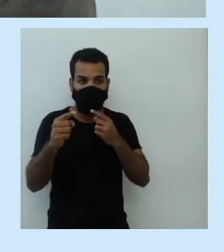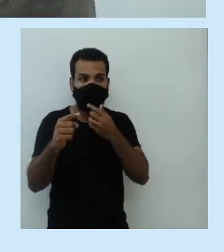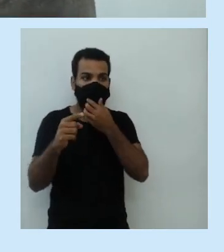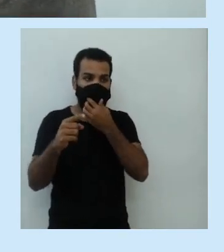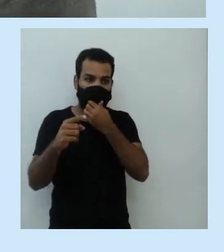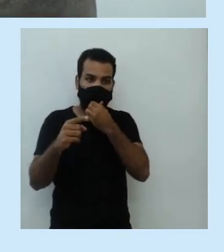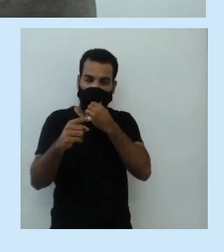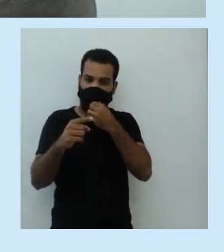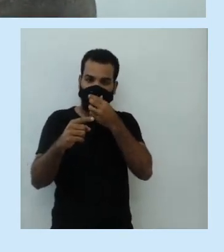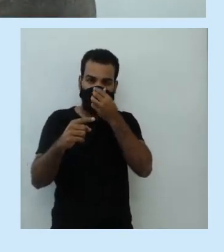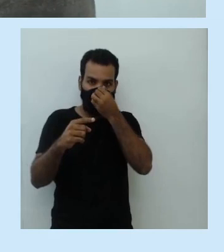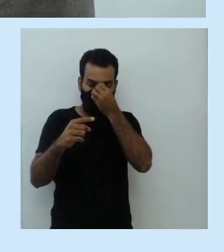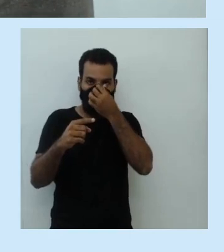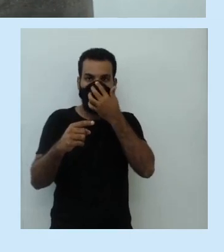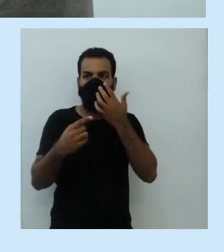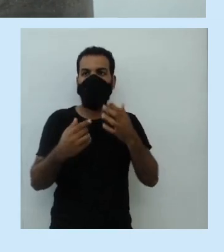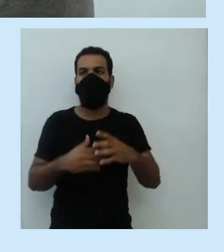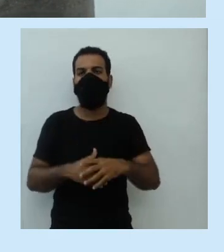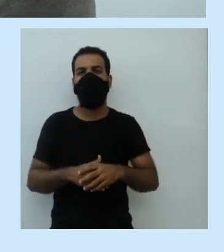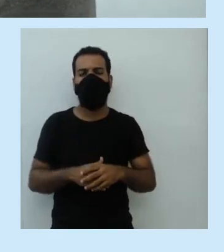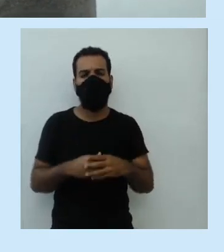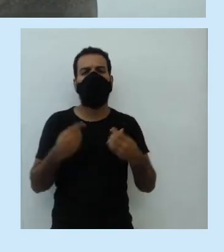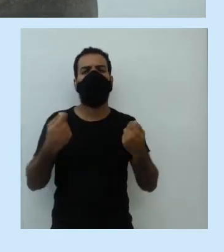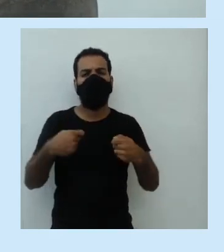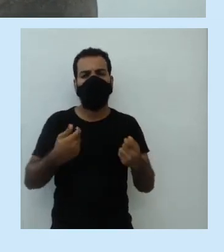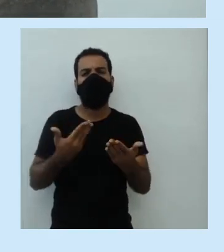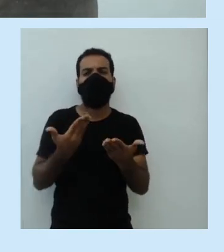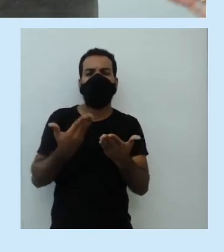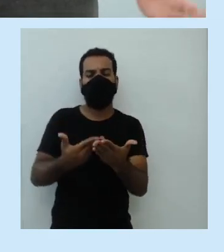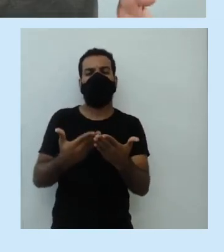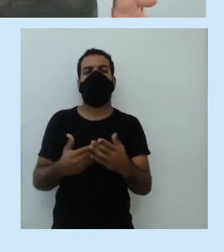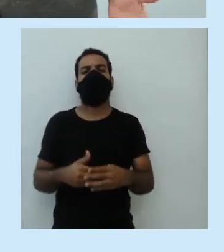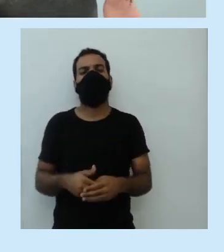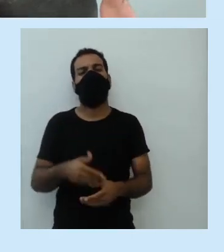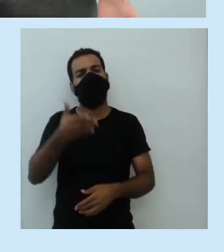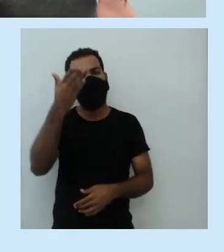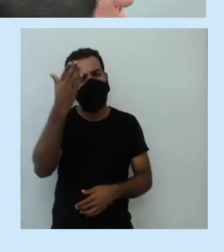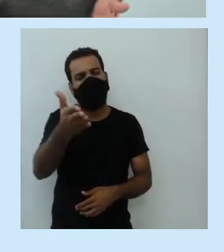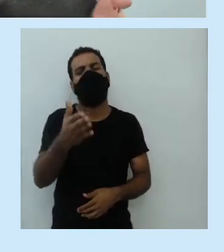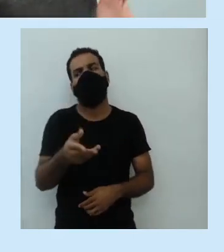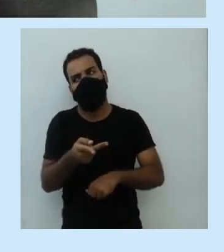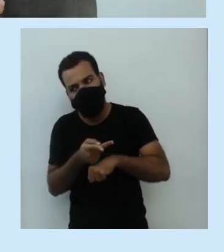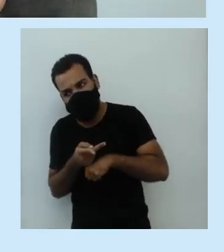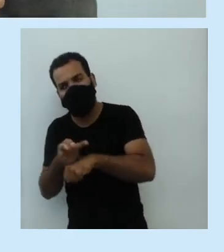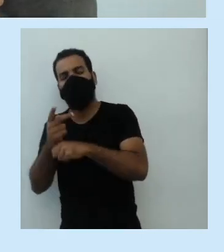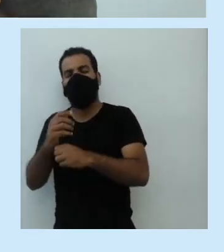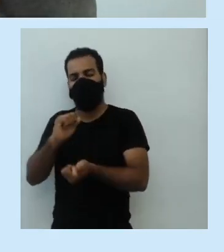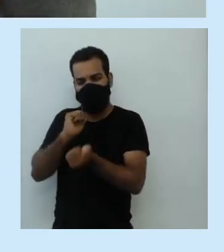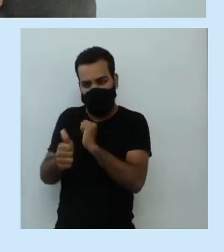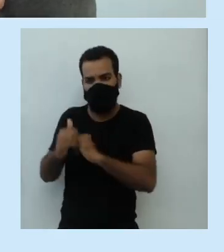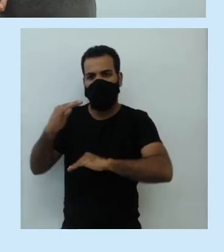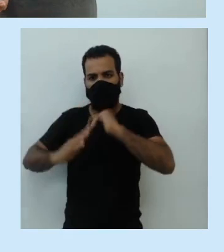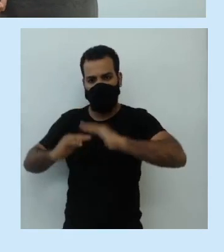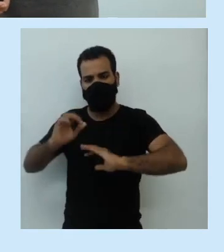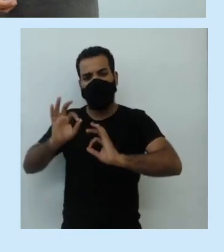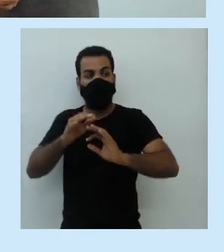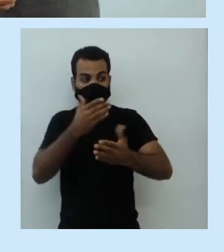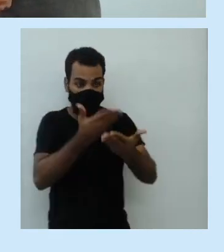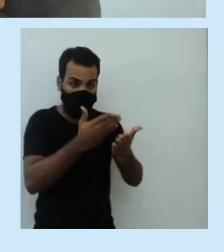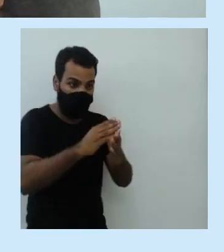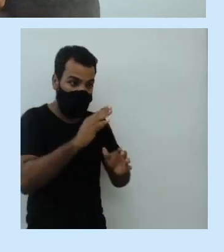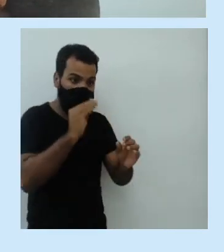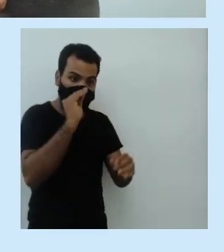essas questões e precisa estudar. Vá buscar o seu sonho de ser atleta, mas não deixe de estudar.